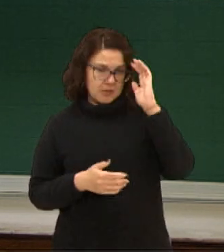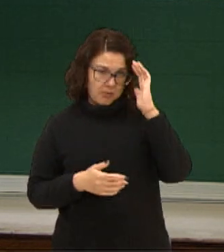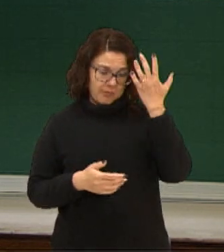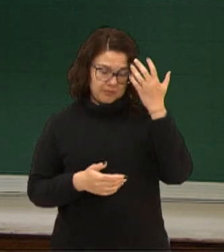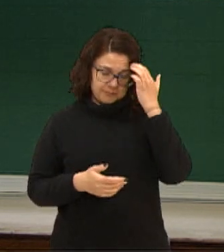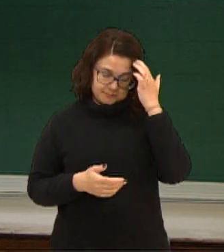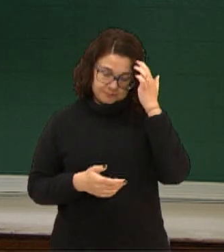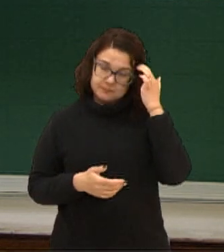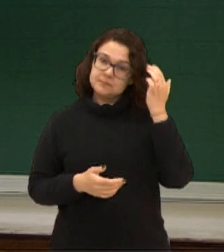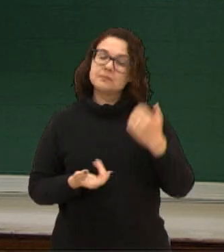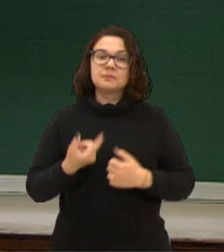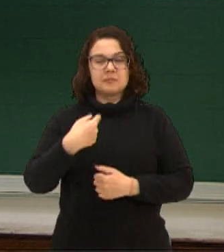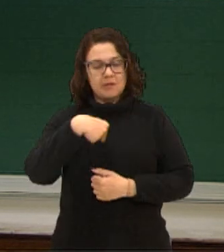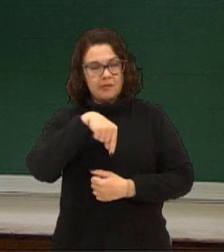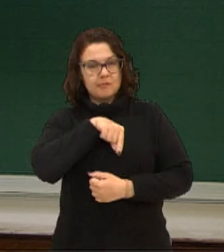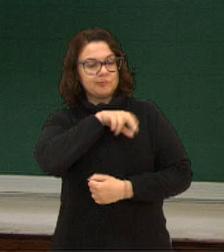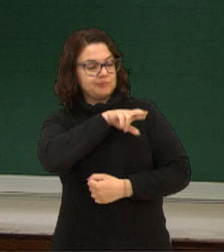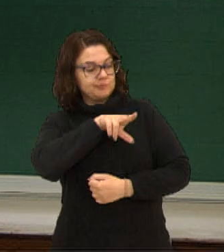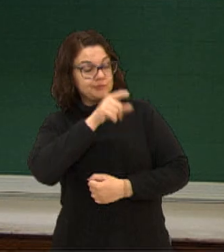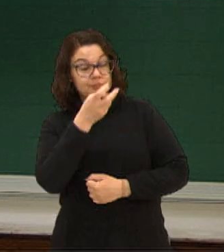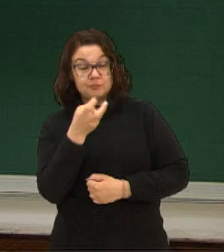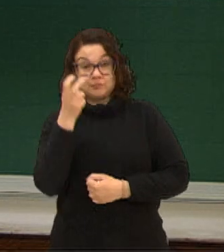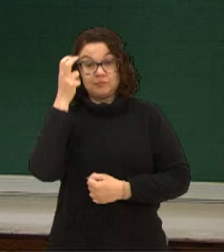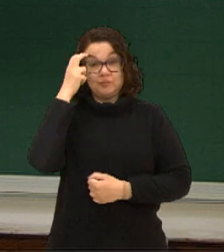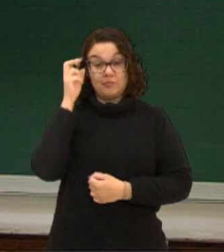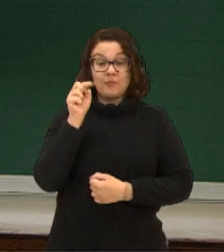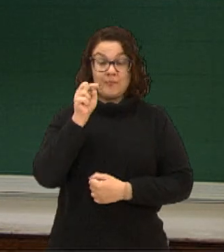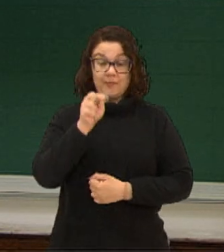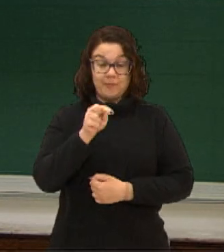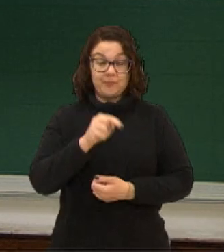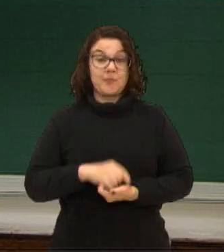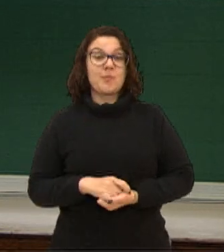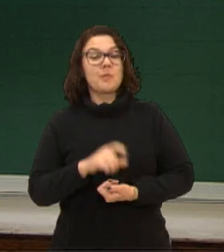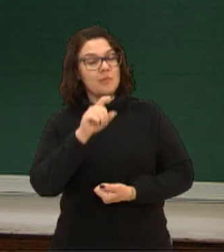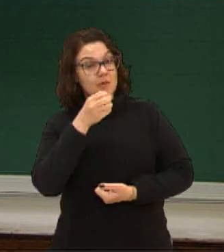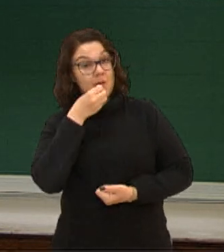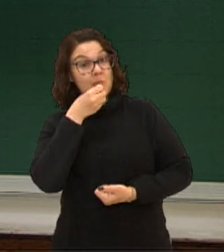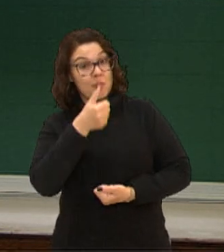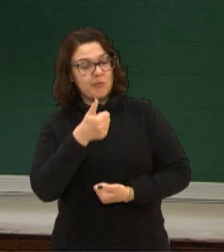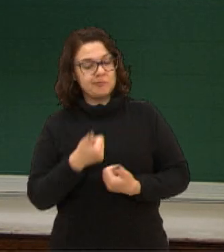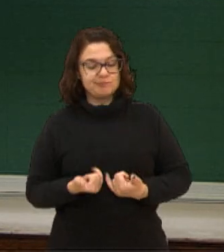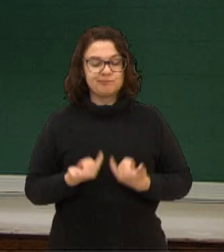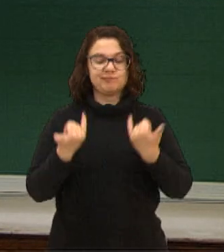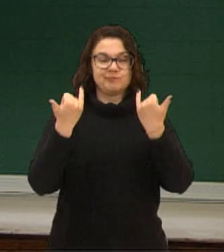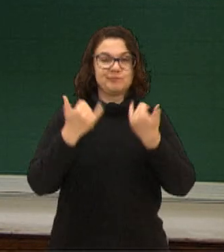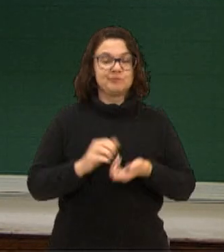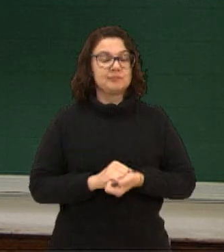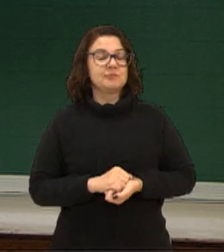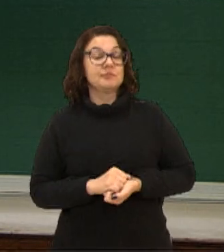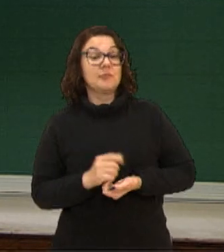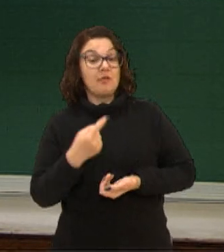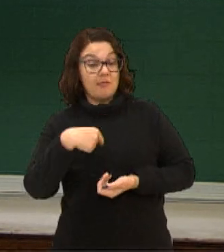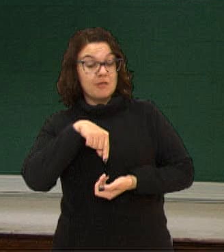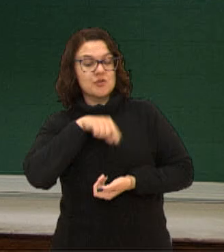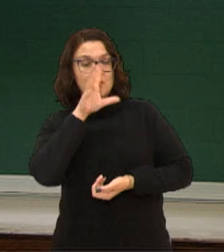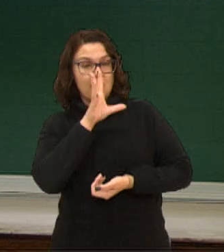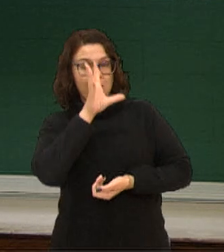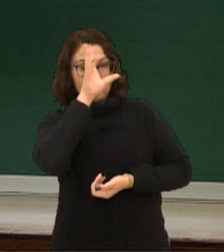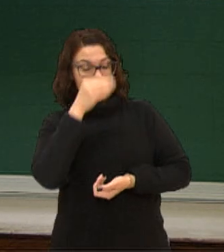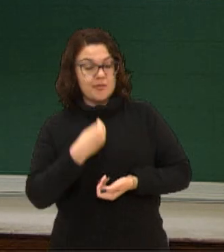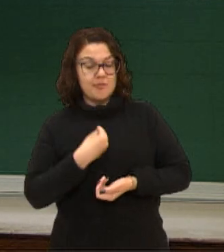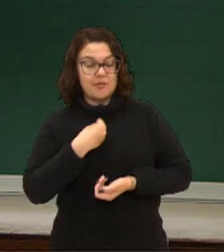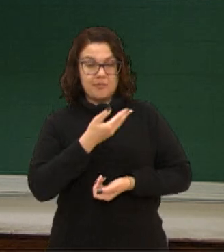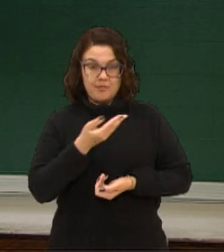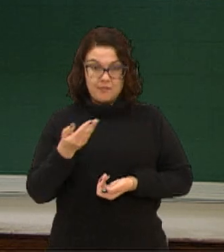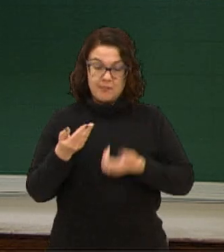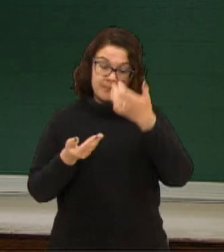acontece? Nós temos diversas culturas, isso é bom, é uma riqueza. Né? A gente aprende a conviver com